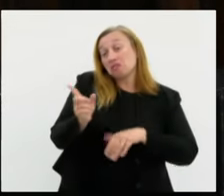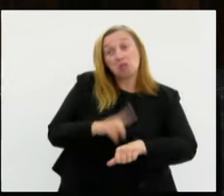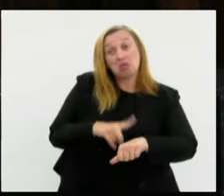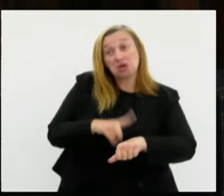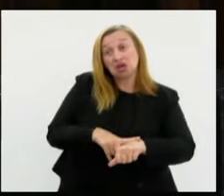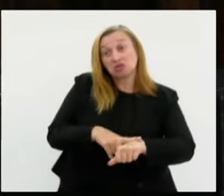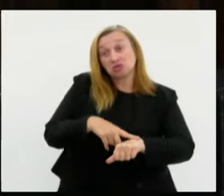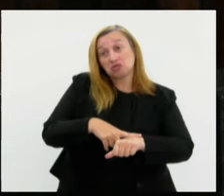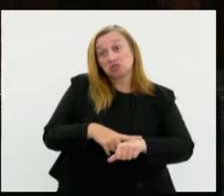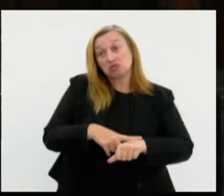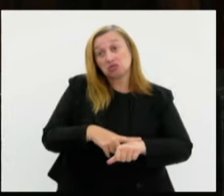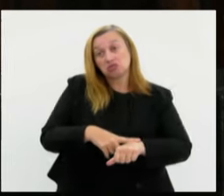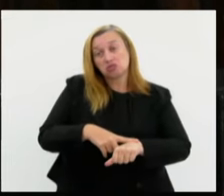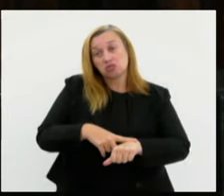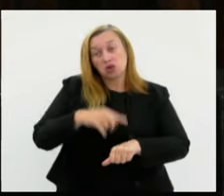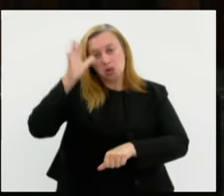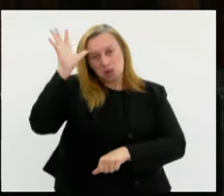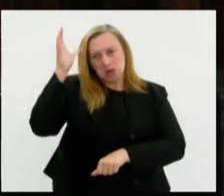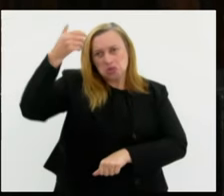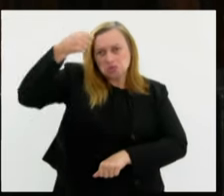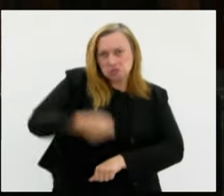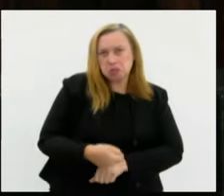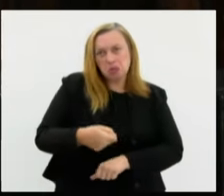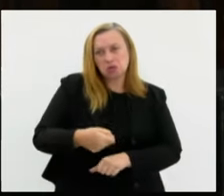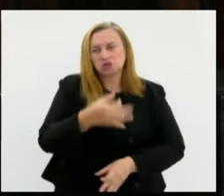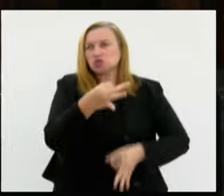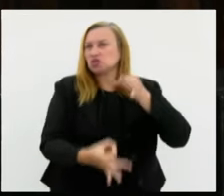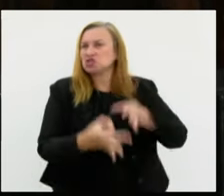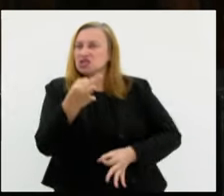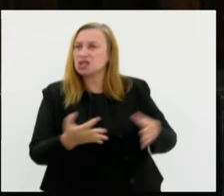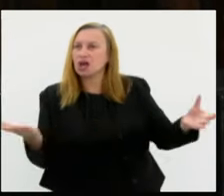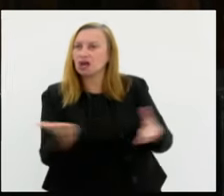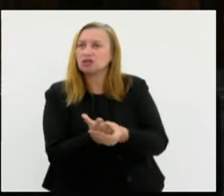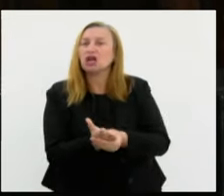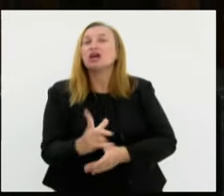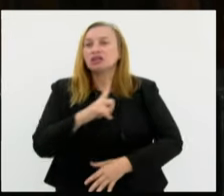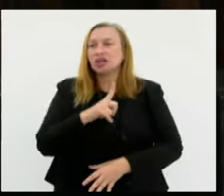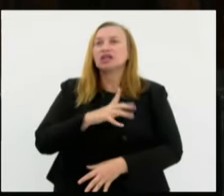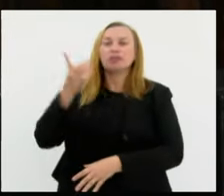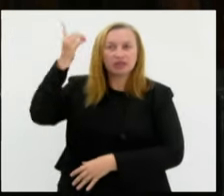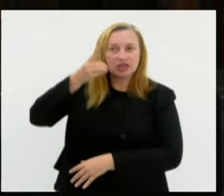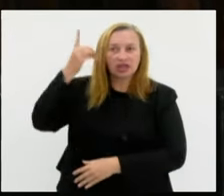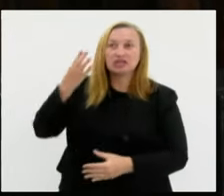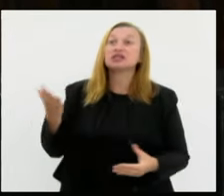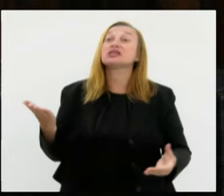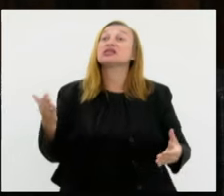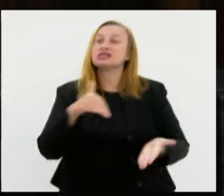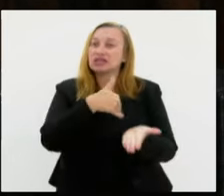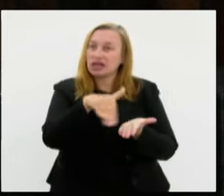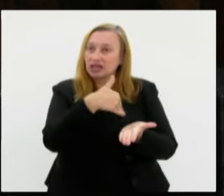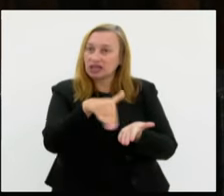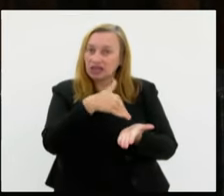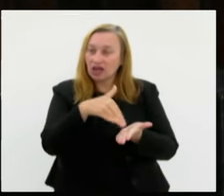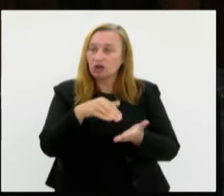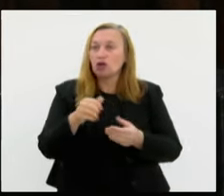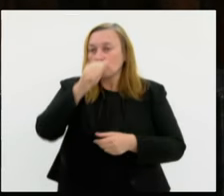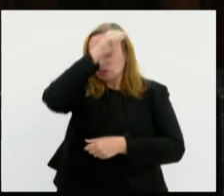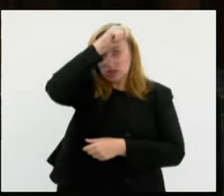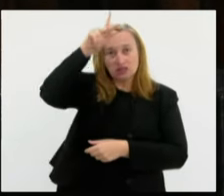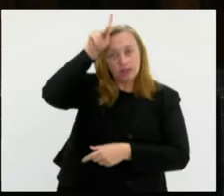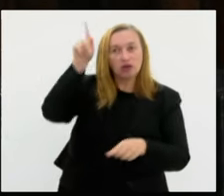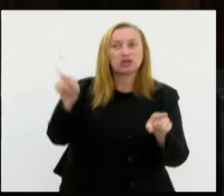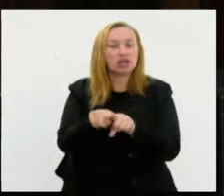judicial. Temos deputados nessa casa, senhor presidente, que foram secretários municipais, que foram secretários de Estado, como Vossa